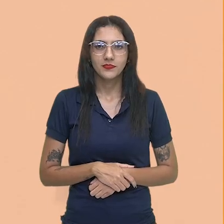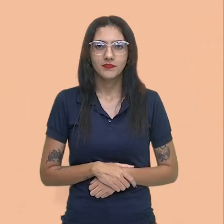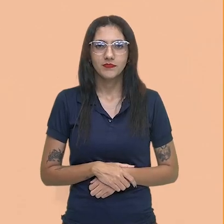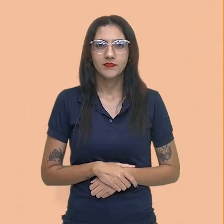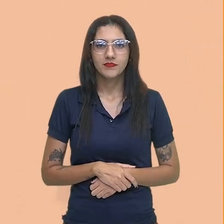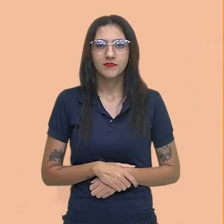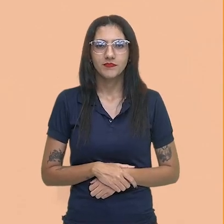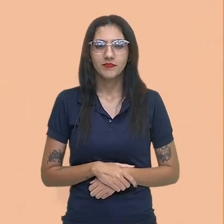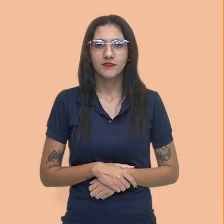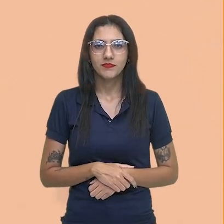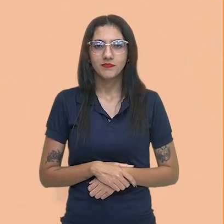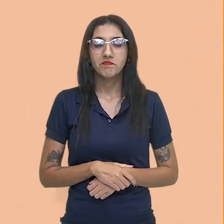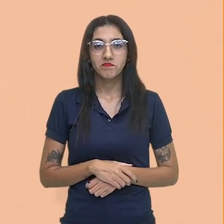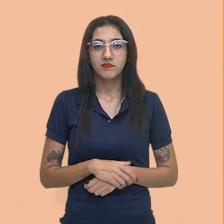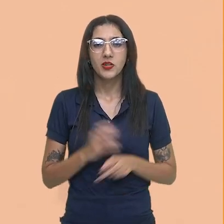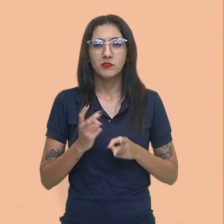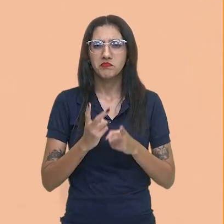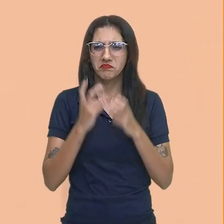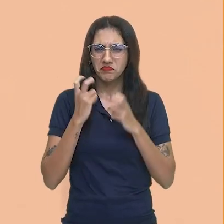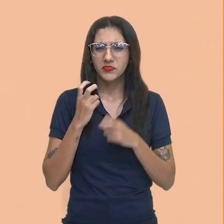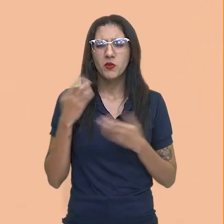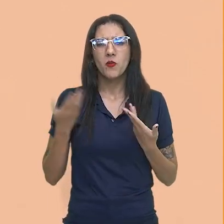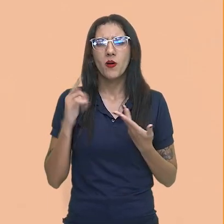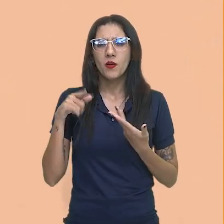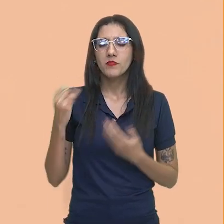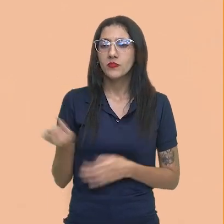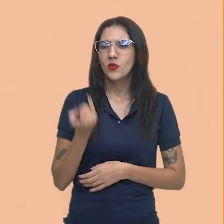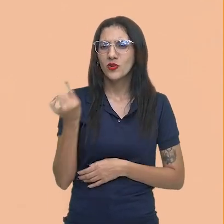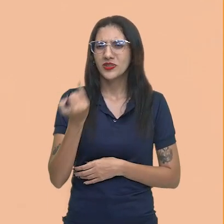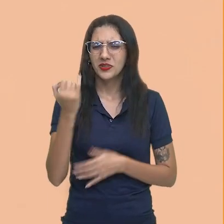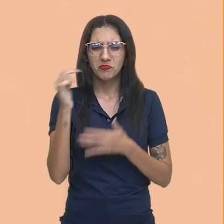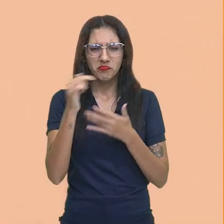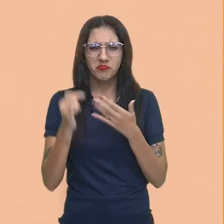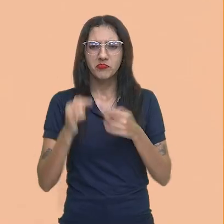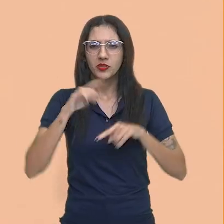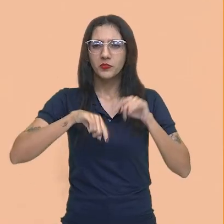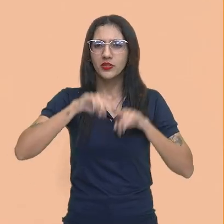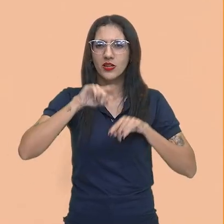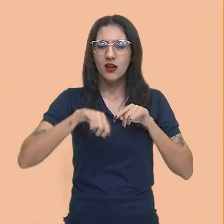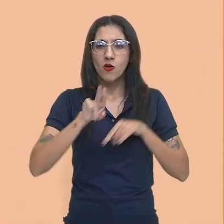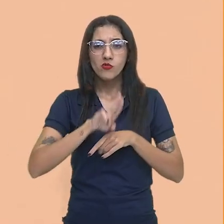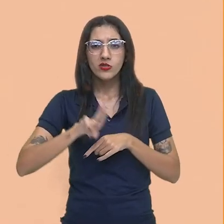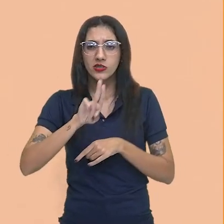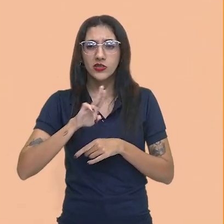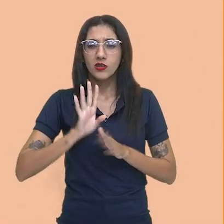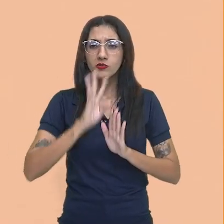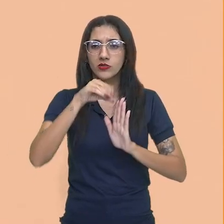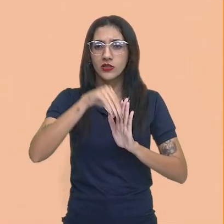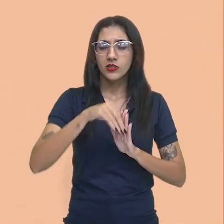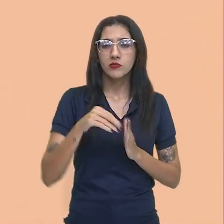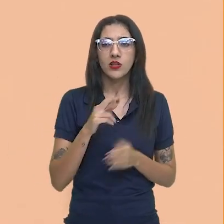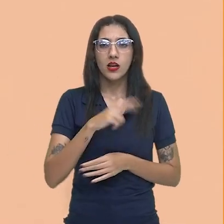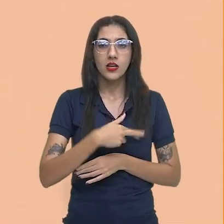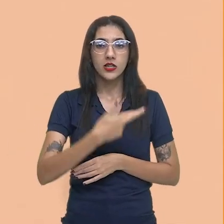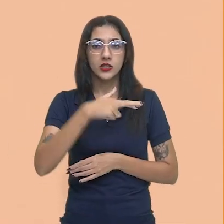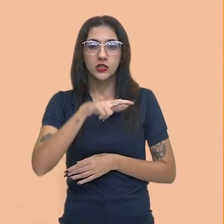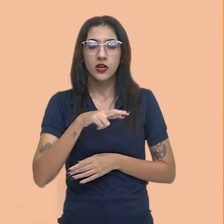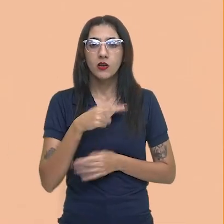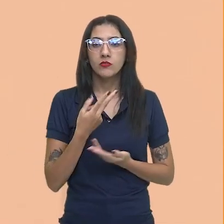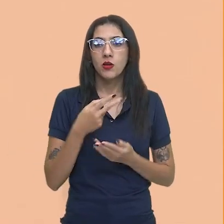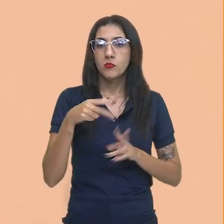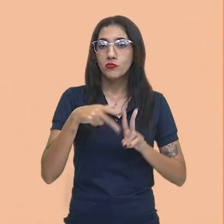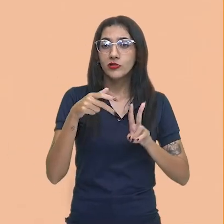Vejam a importância de cada artefato, de cada objeto dentro desse plano do sagrado para cada povo indígena ou para